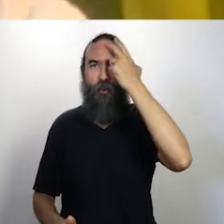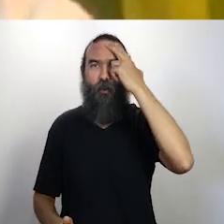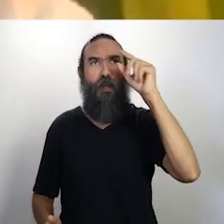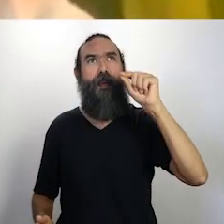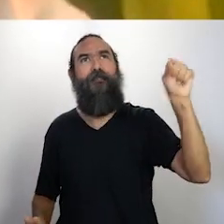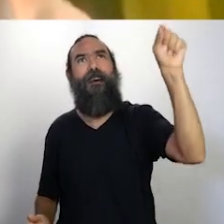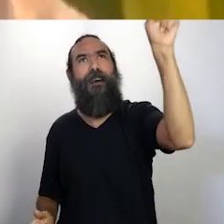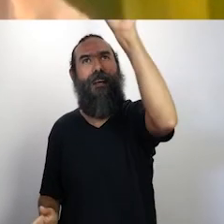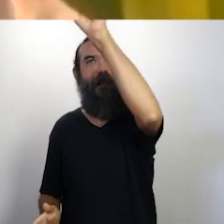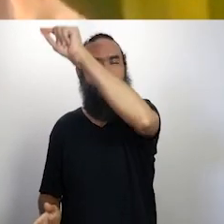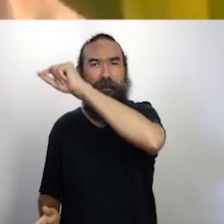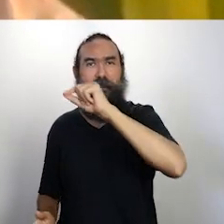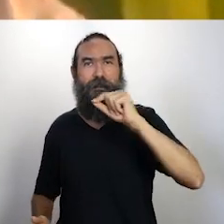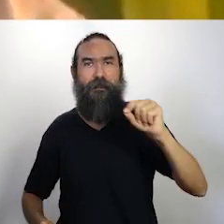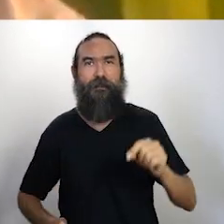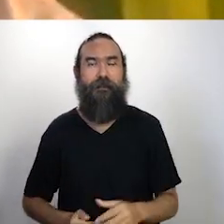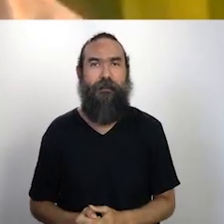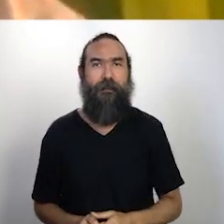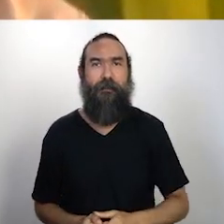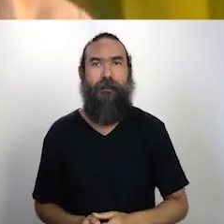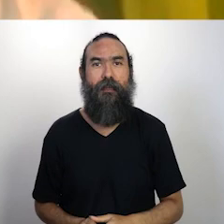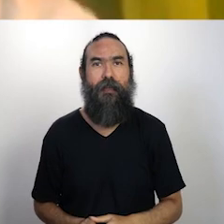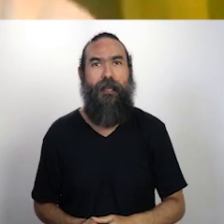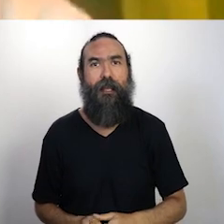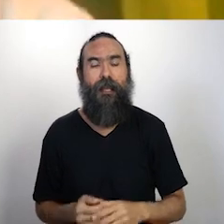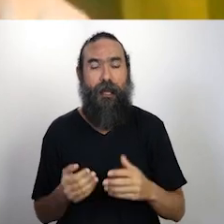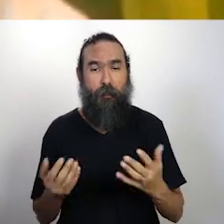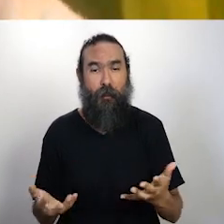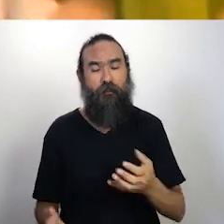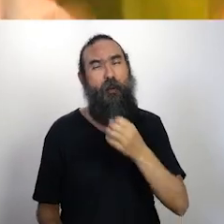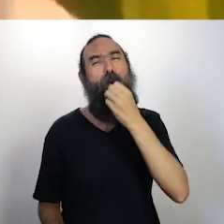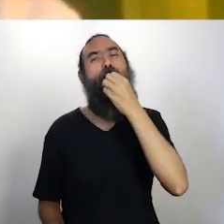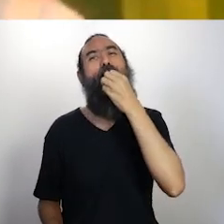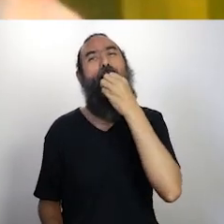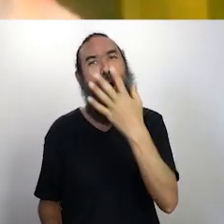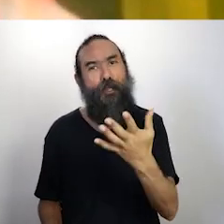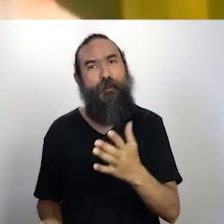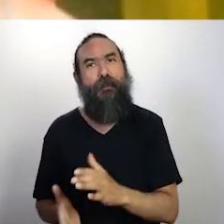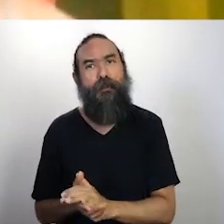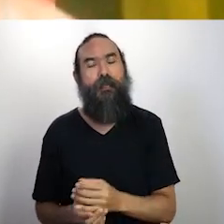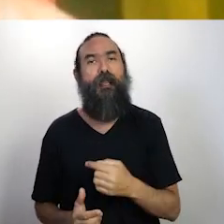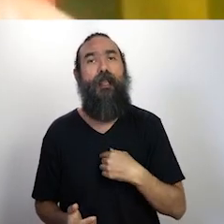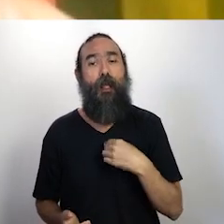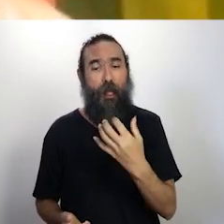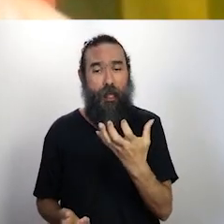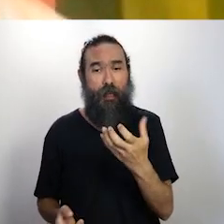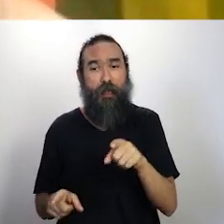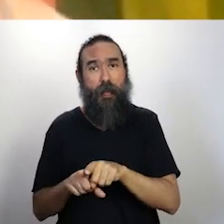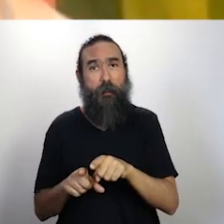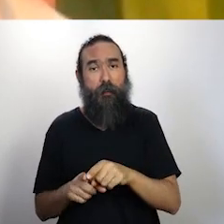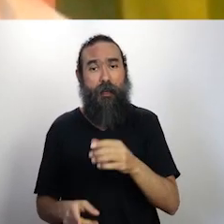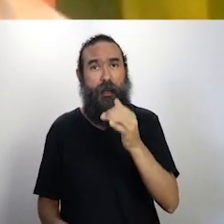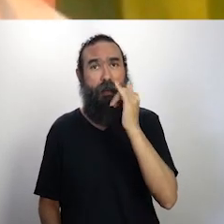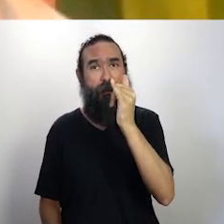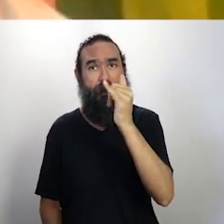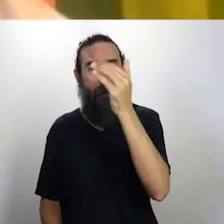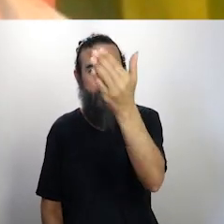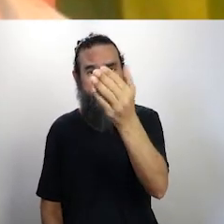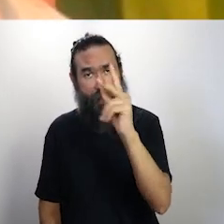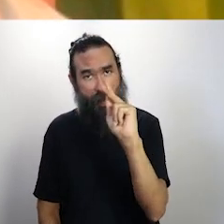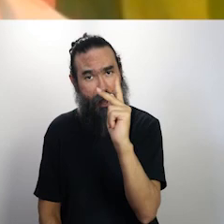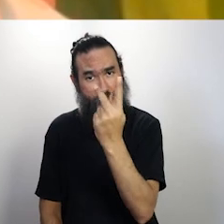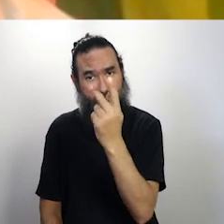isso vai ser bem legal também foi ótimo também quero falar para o Hélio que estou à